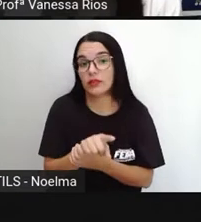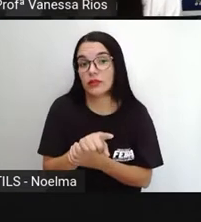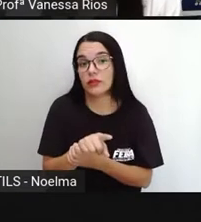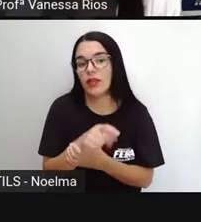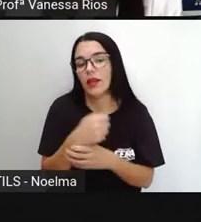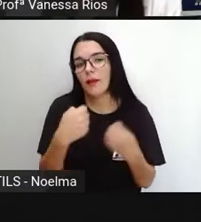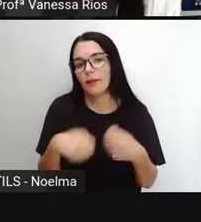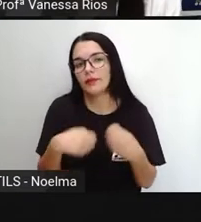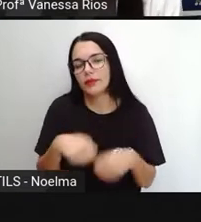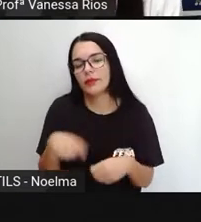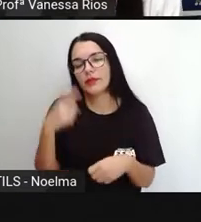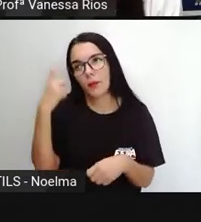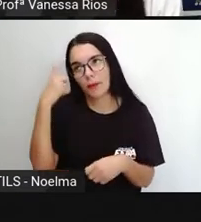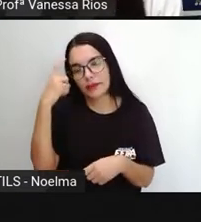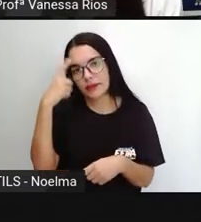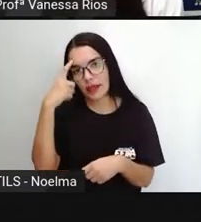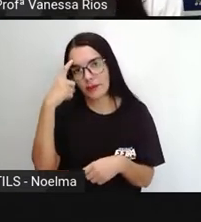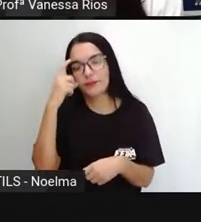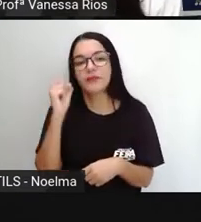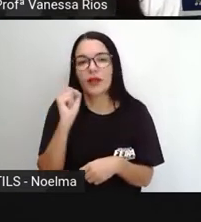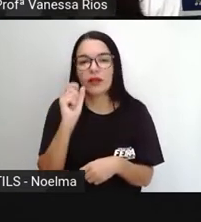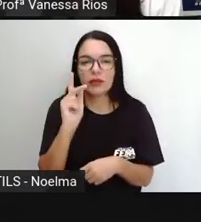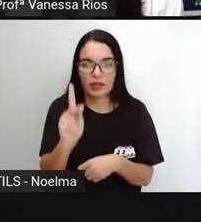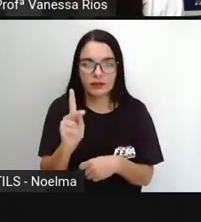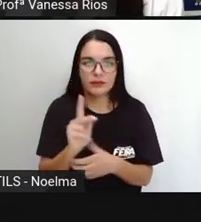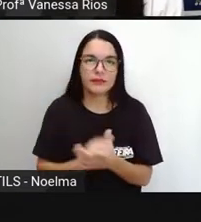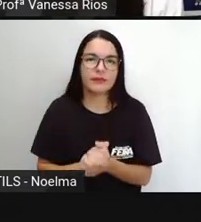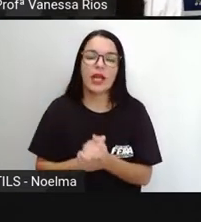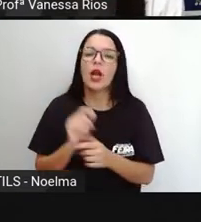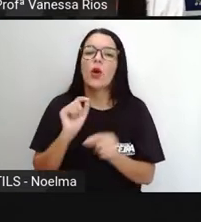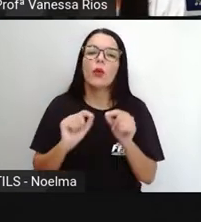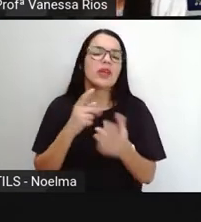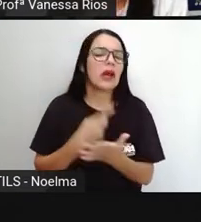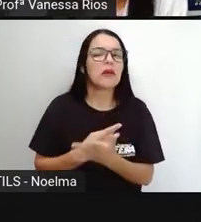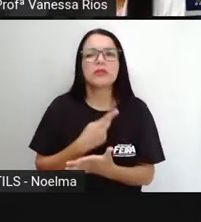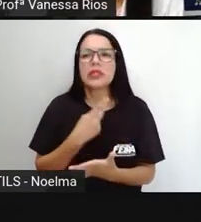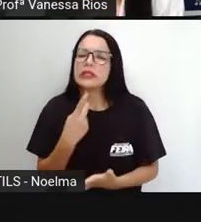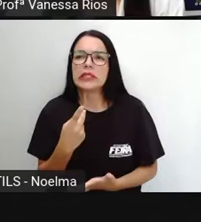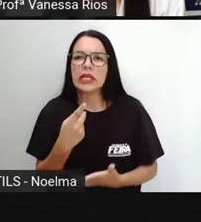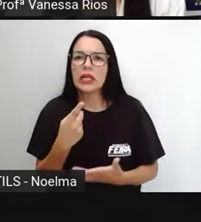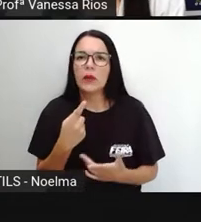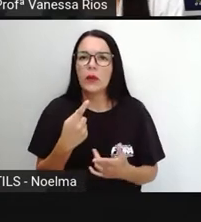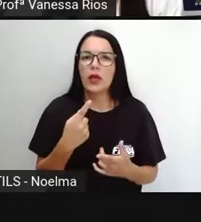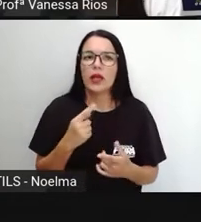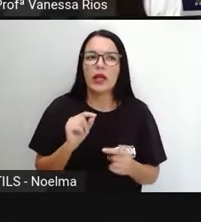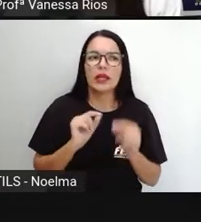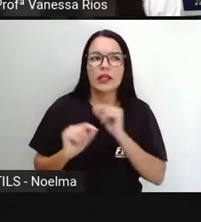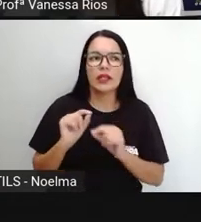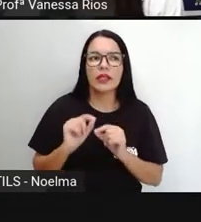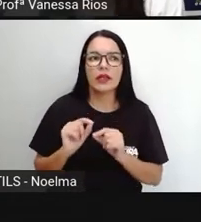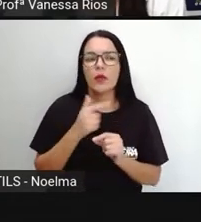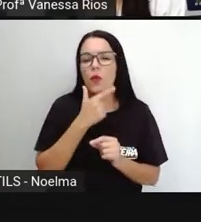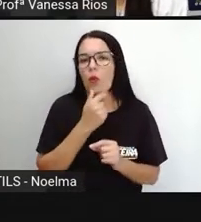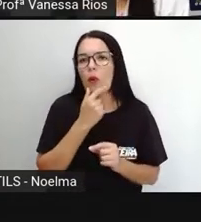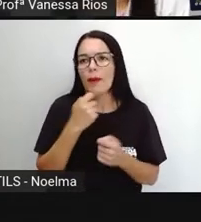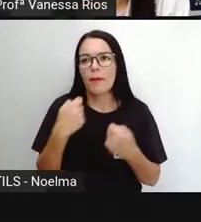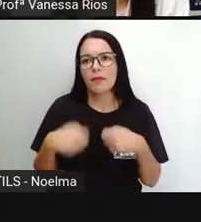isso mudasse, né? Quais foram as atividades ou as ações fizeram com que o homem